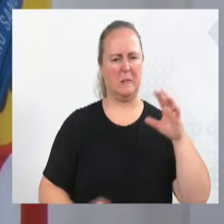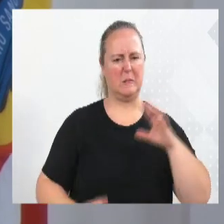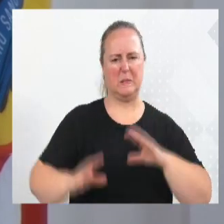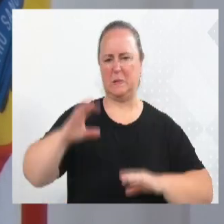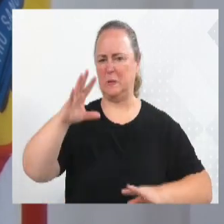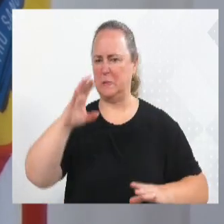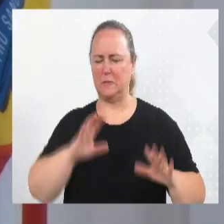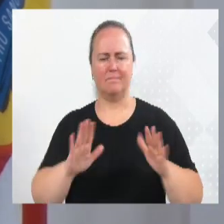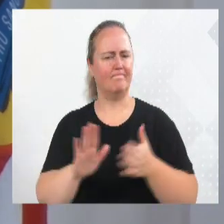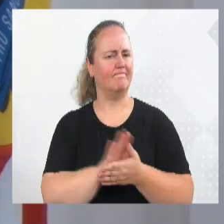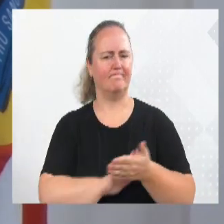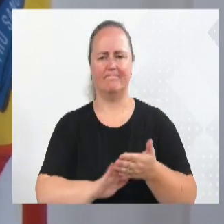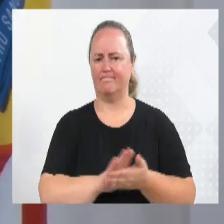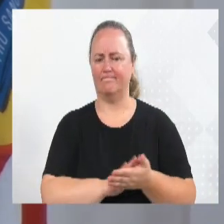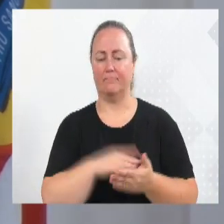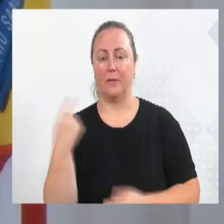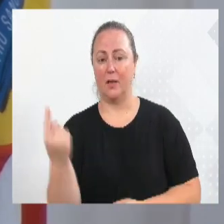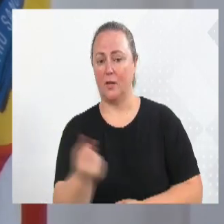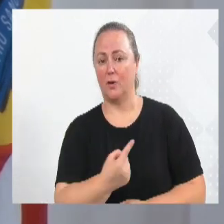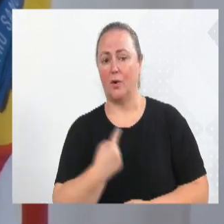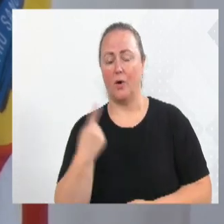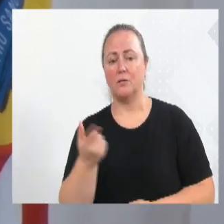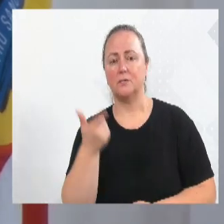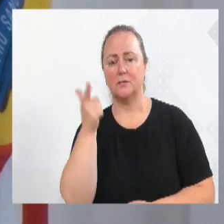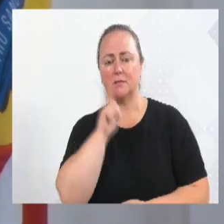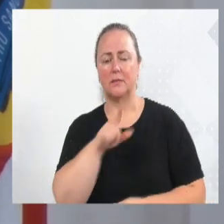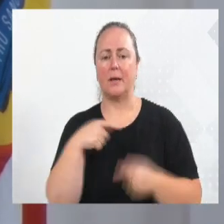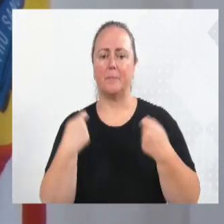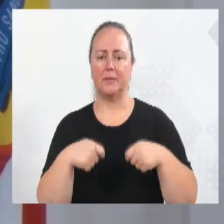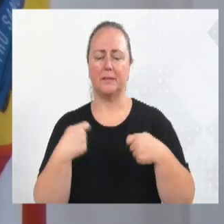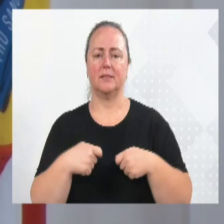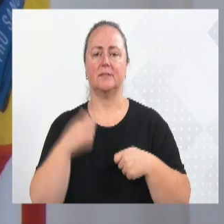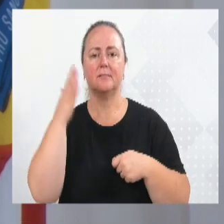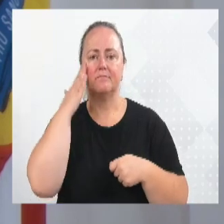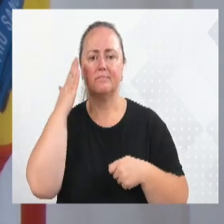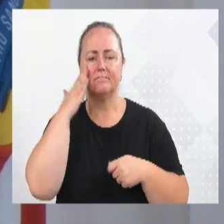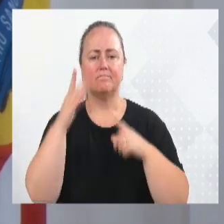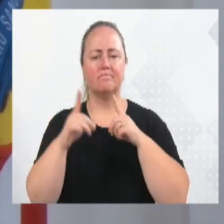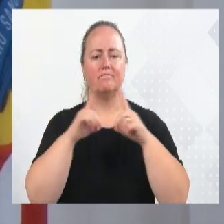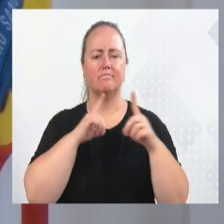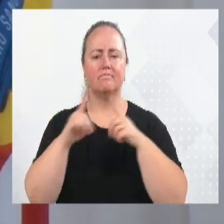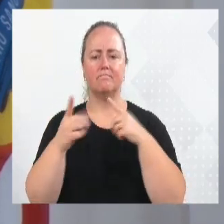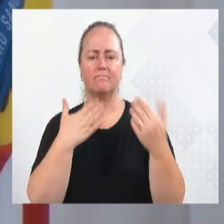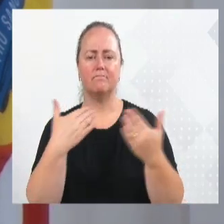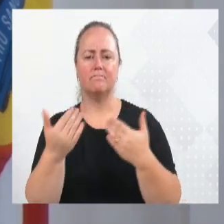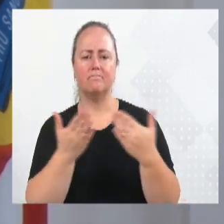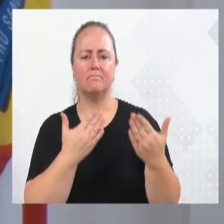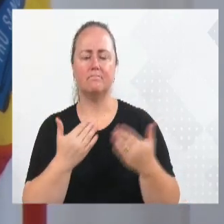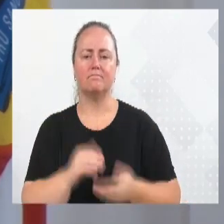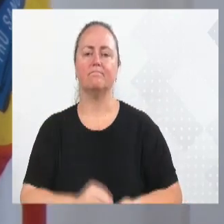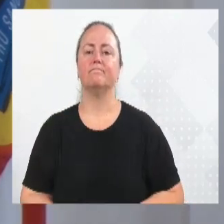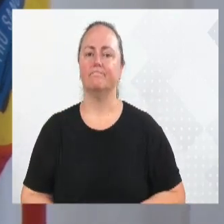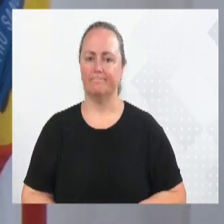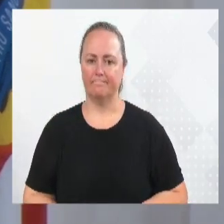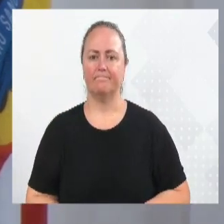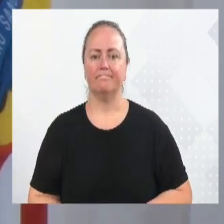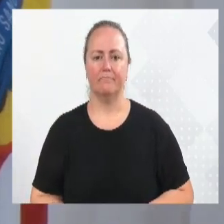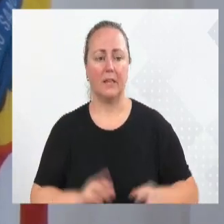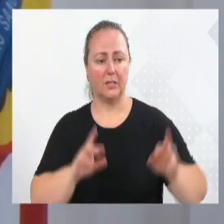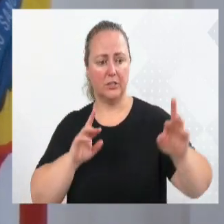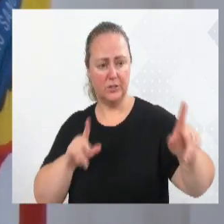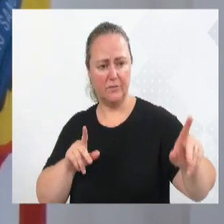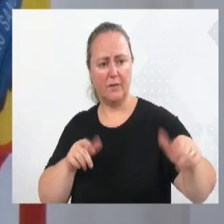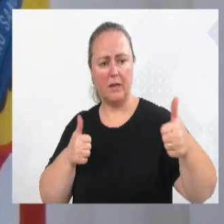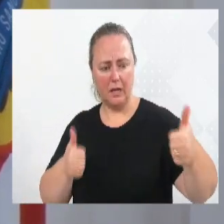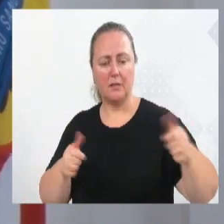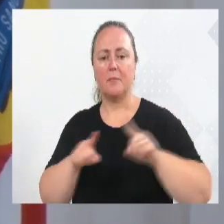segregação exige de nós a capacidade de dialogar a capacidade de muitas vezes vencer as nossas diferenças e